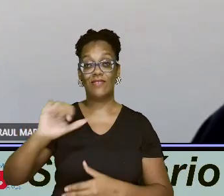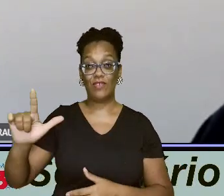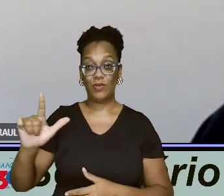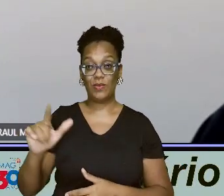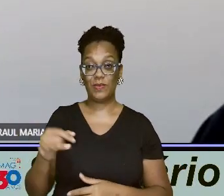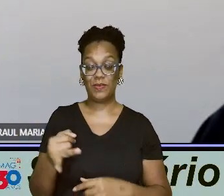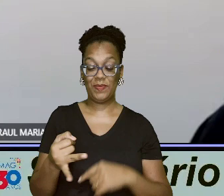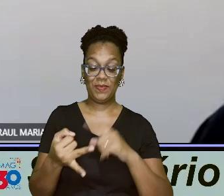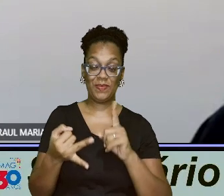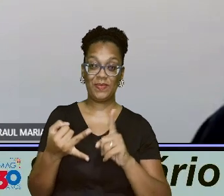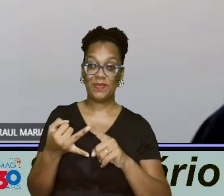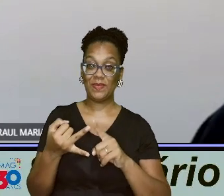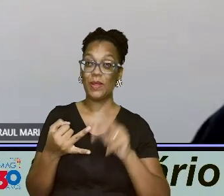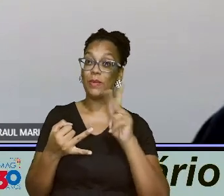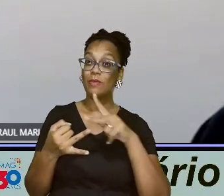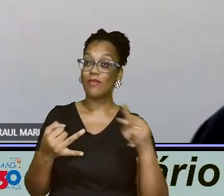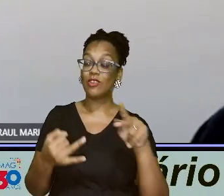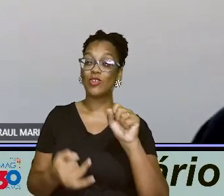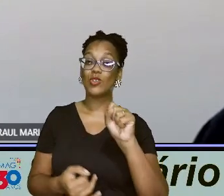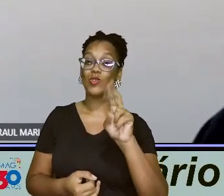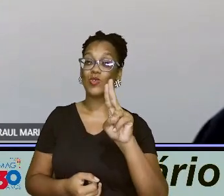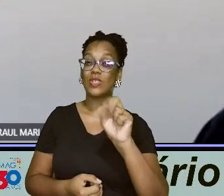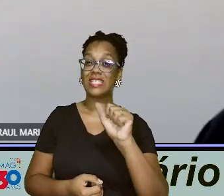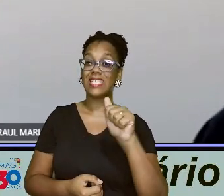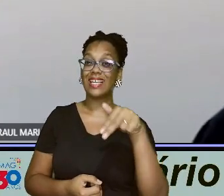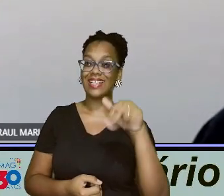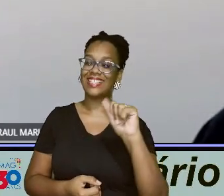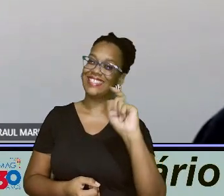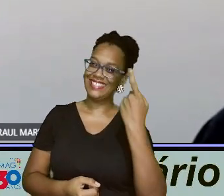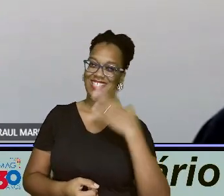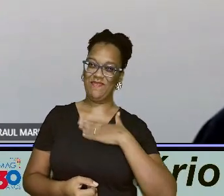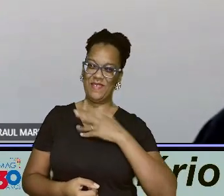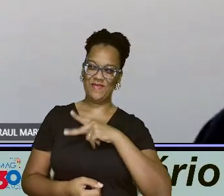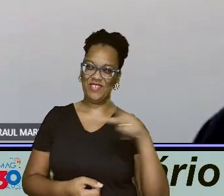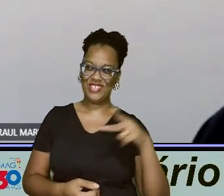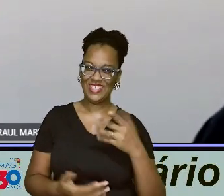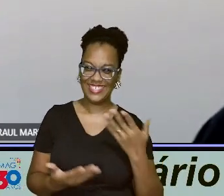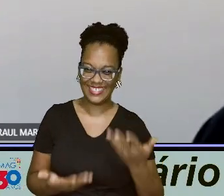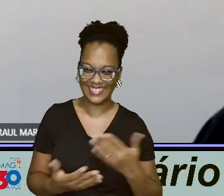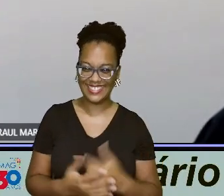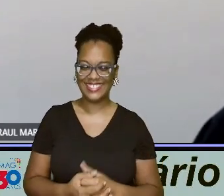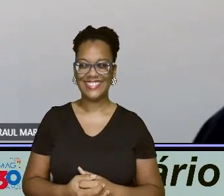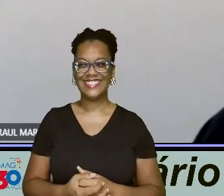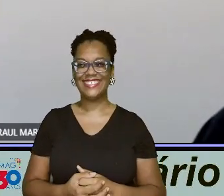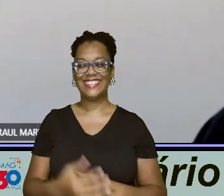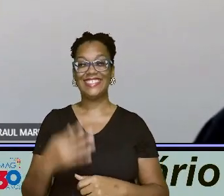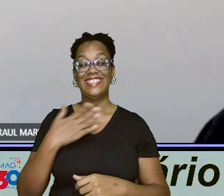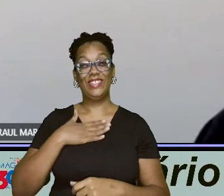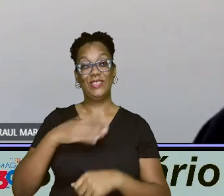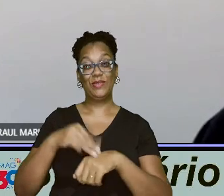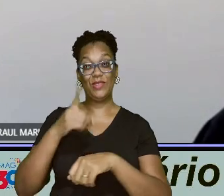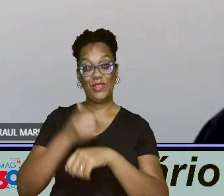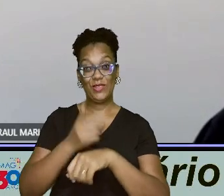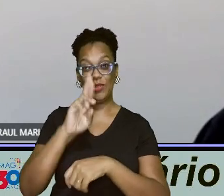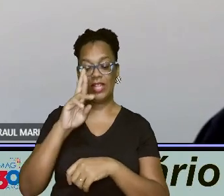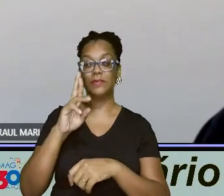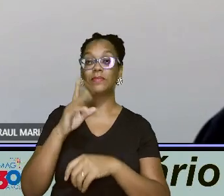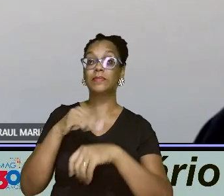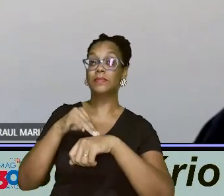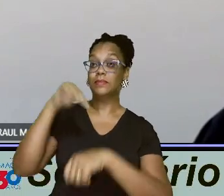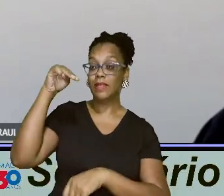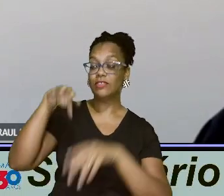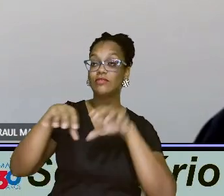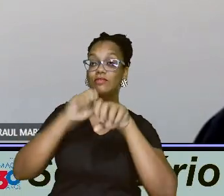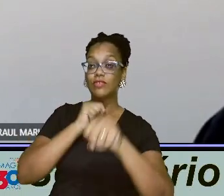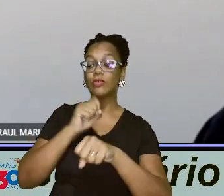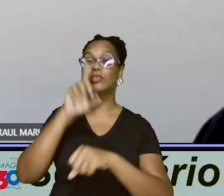professora Suzana Henriques foi minha professora, inclusive no pré-doutorado, doutora e mestre em Direito Processual pela Universidade de